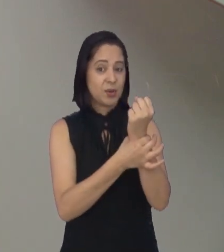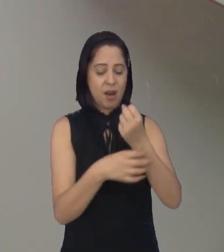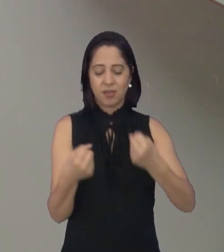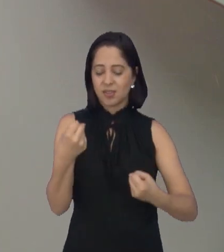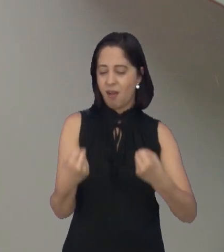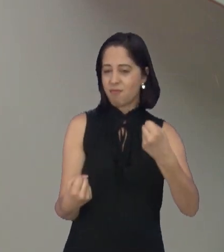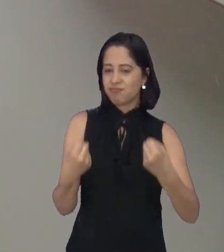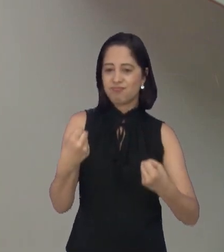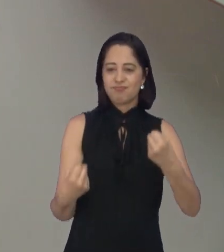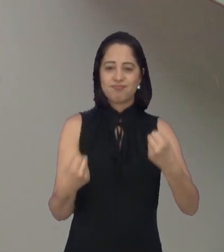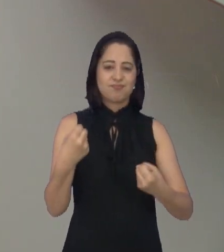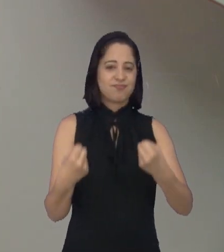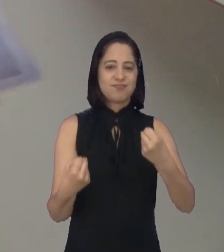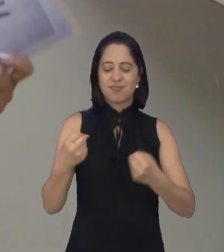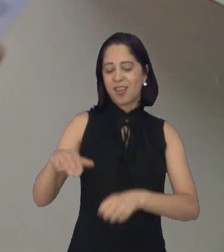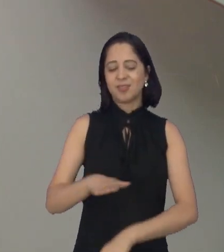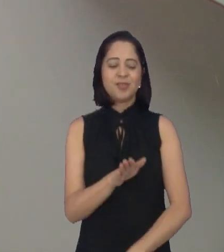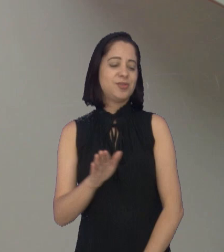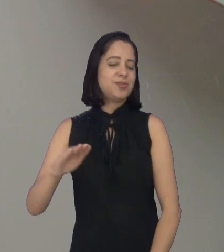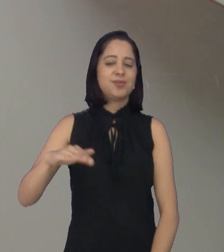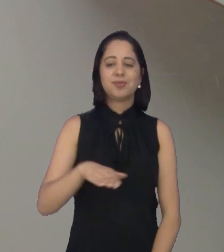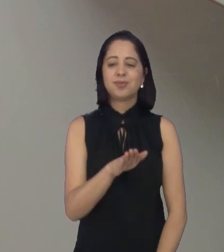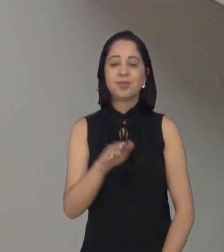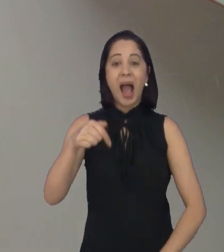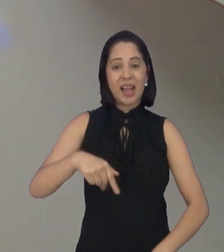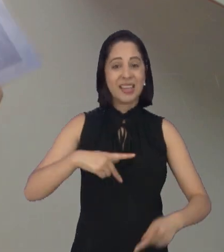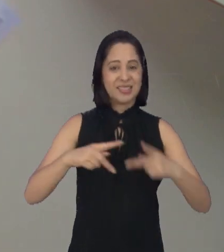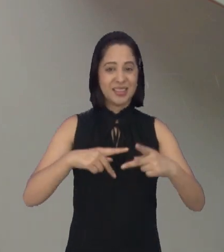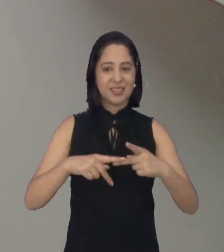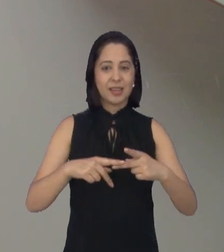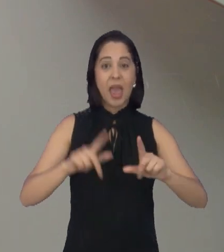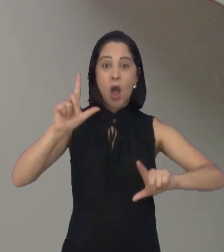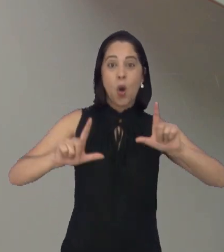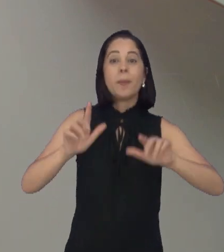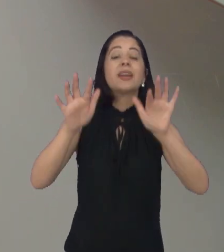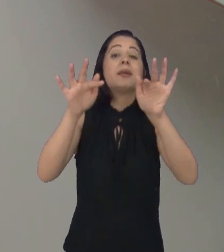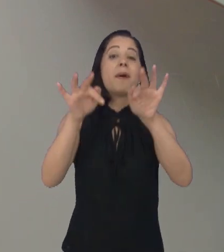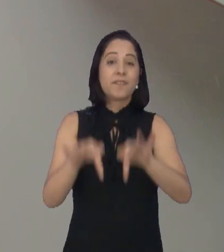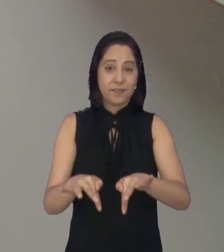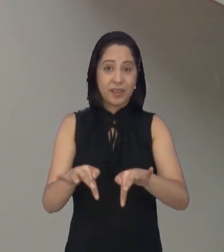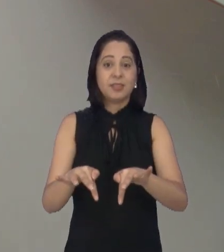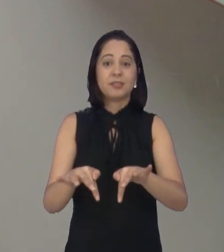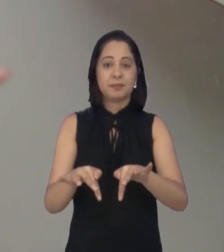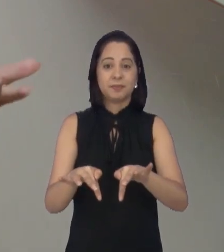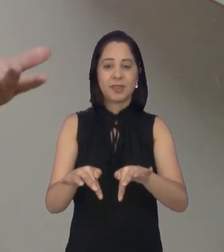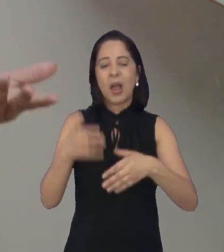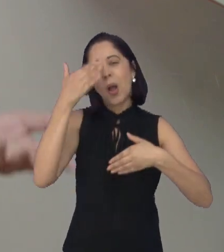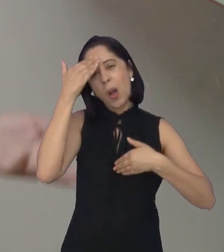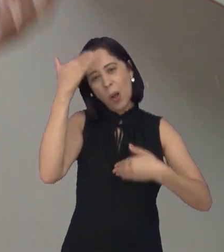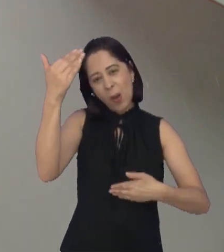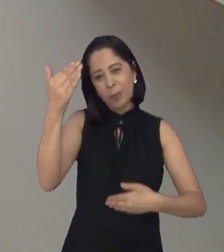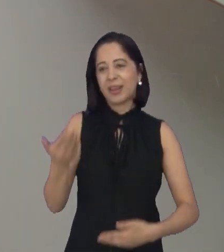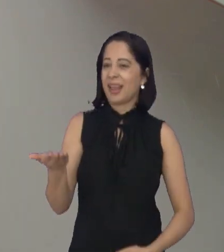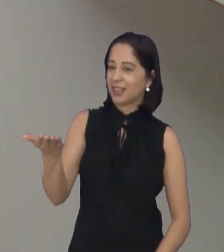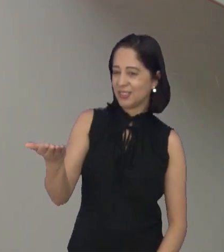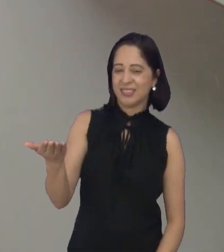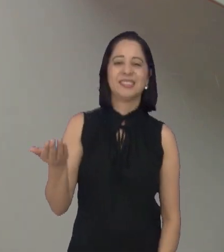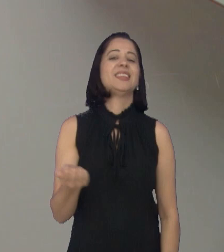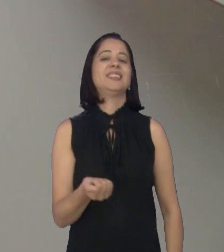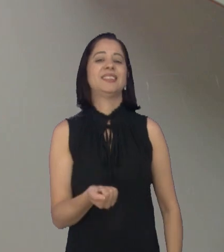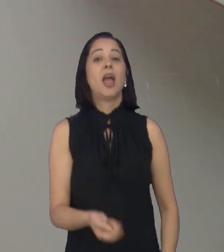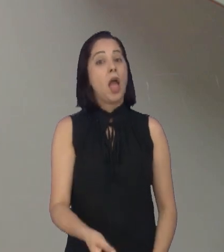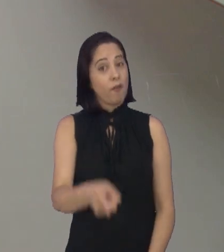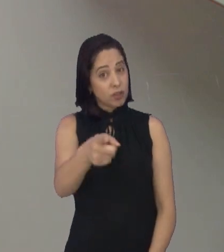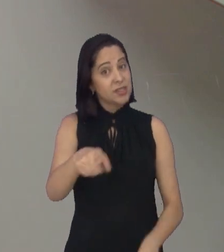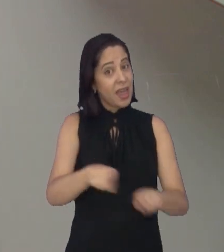dirigir o seu veículo pelas ruas da nossa cidade. O De Bem com Você de hoje fica por aqui. Obrigada, Marcela. Obrigada a você